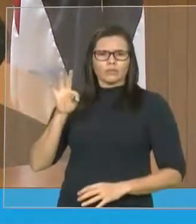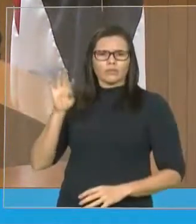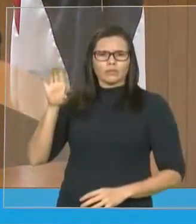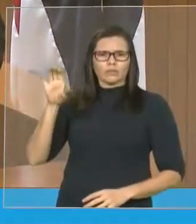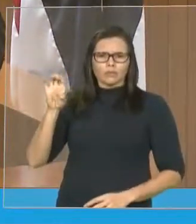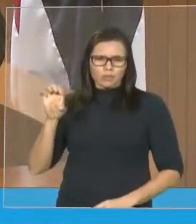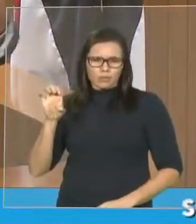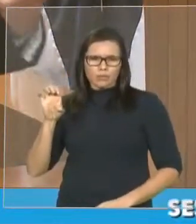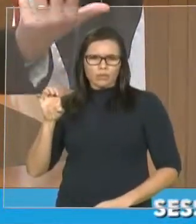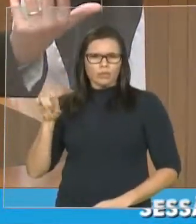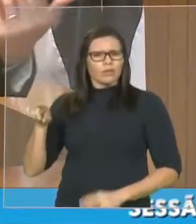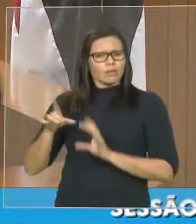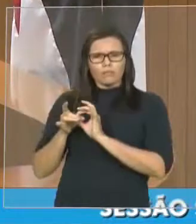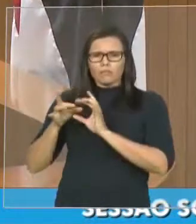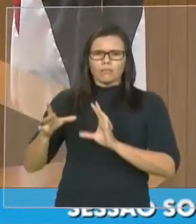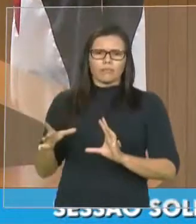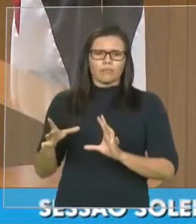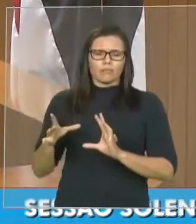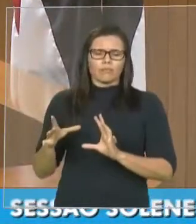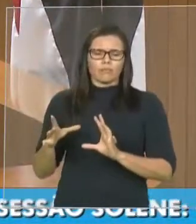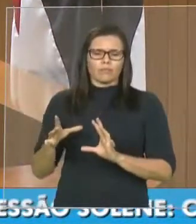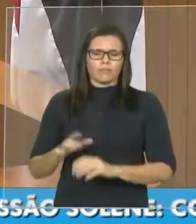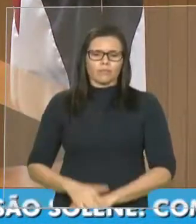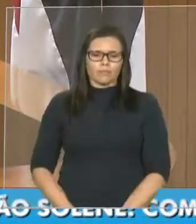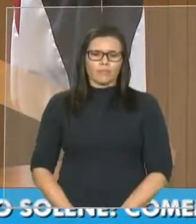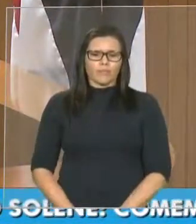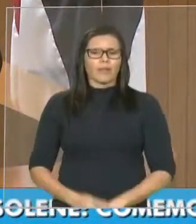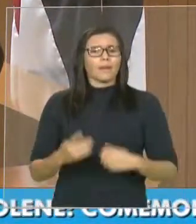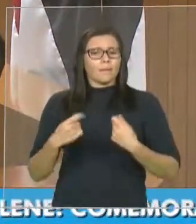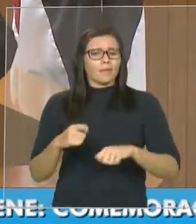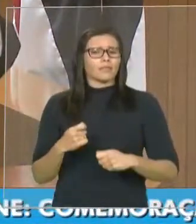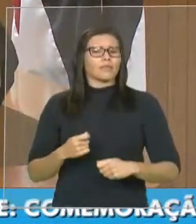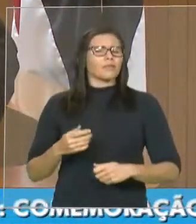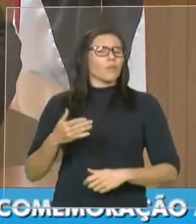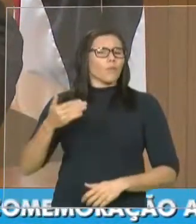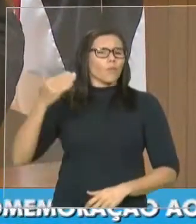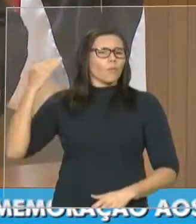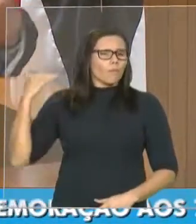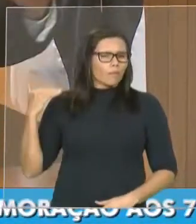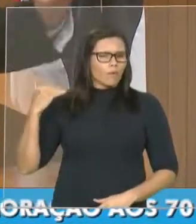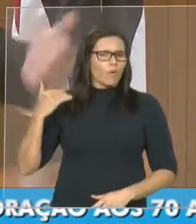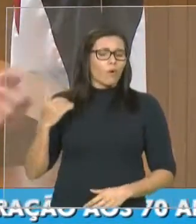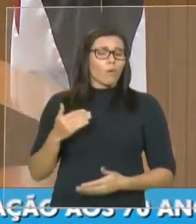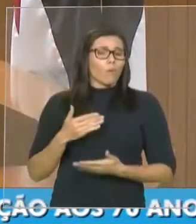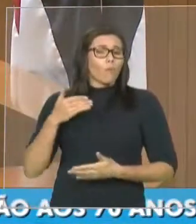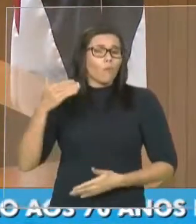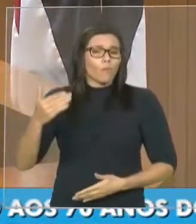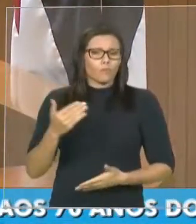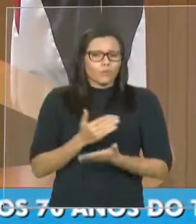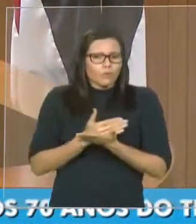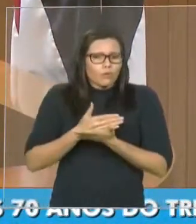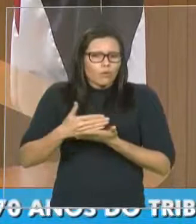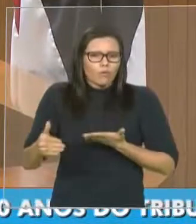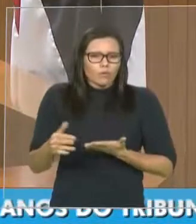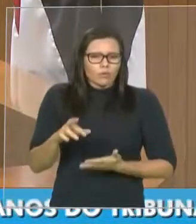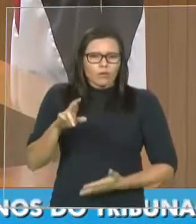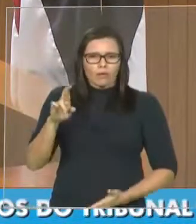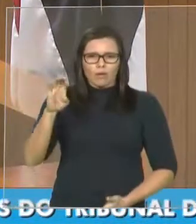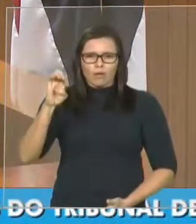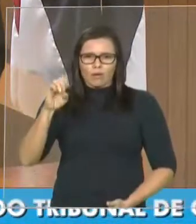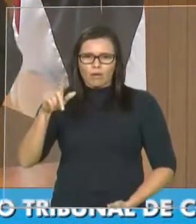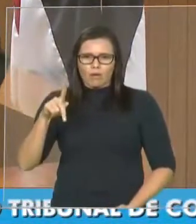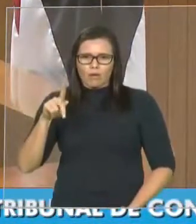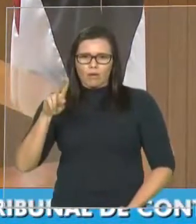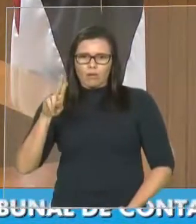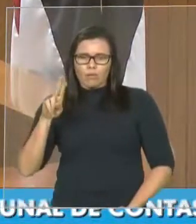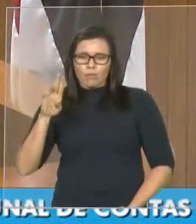Era necessário, desde a origem da República, que algum órgão externo, algum órgão de fora da administração, pudesse, com